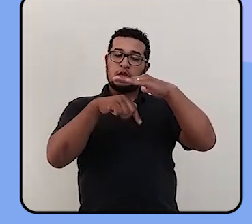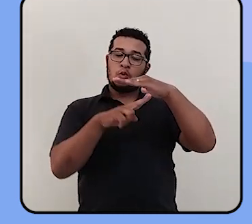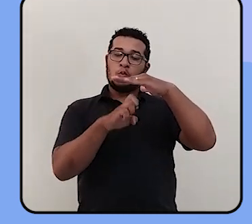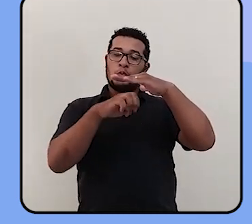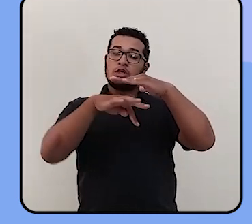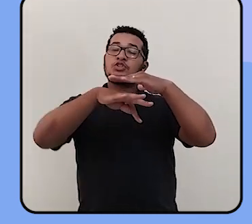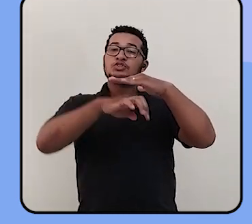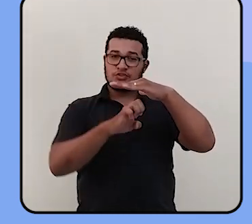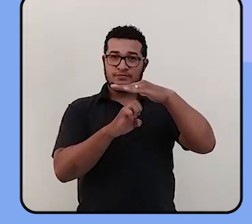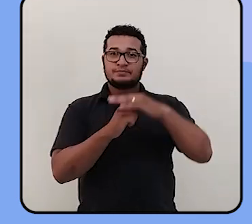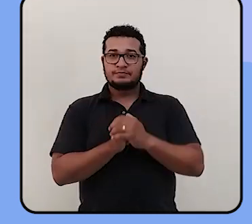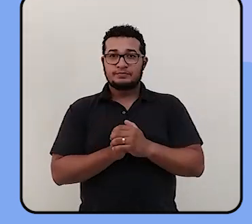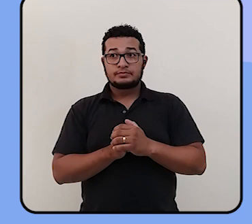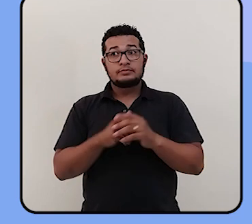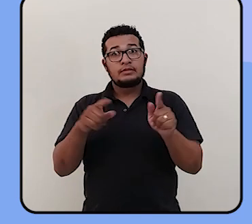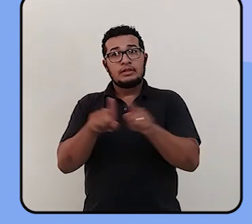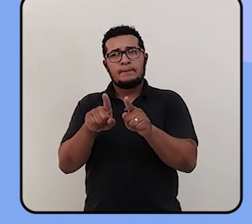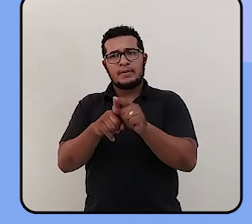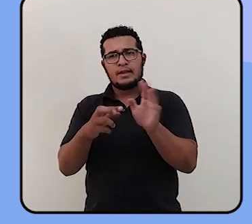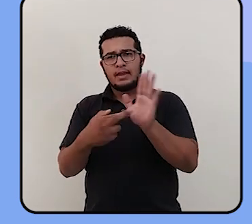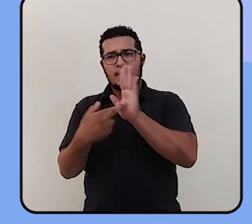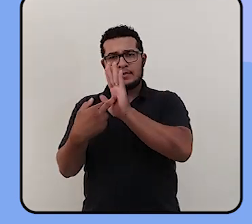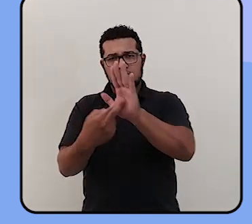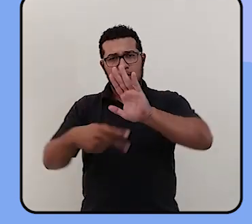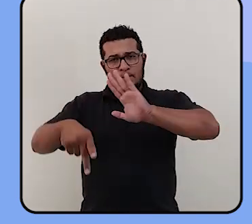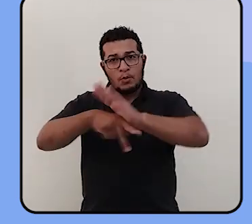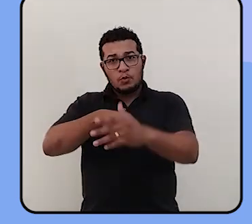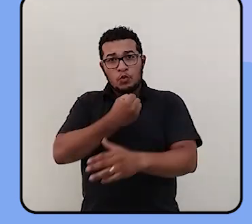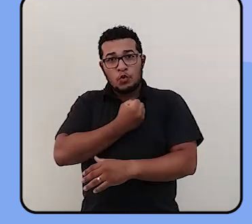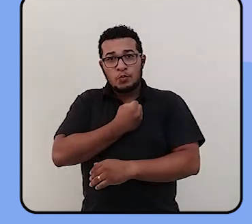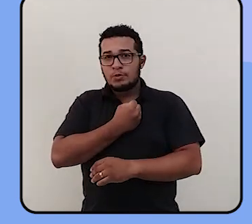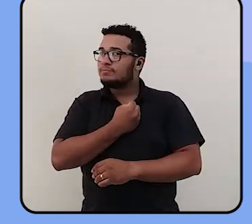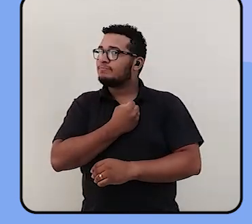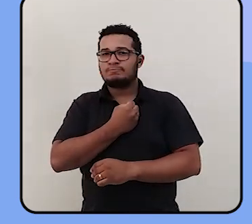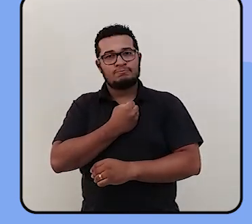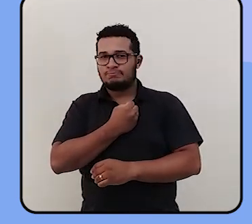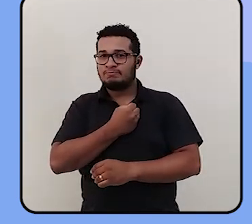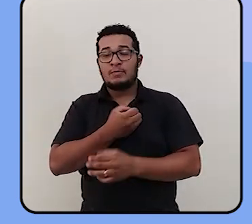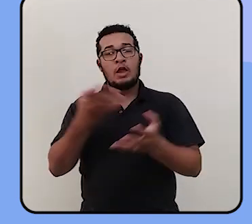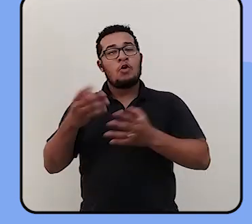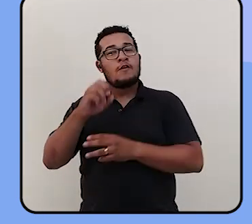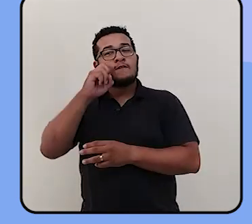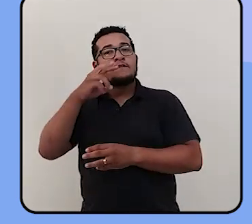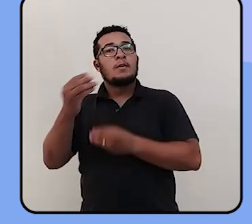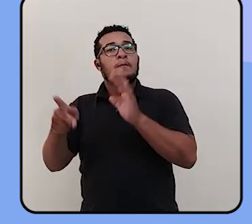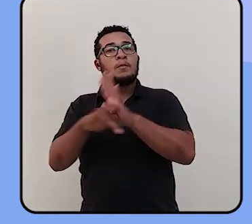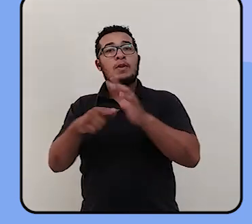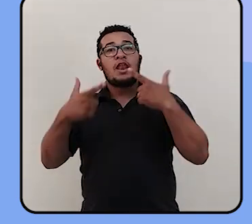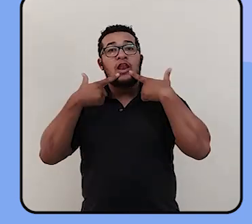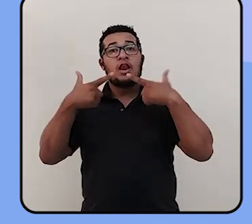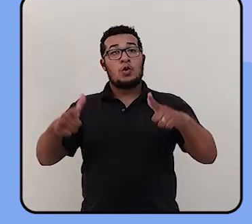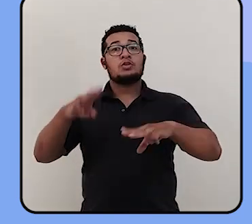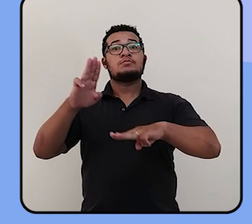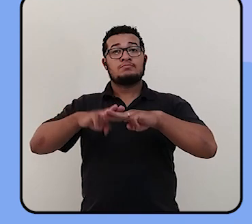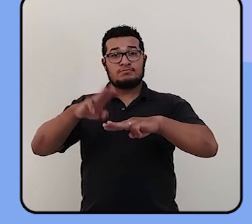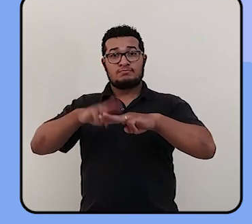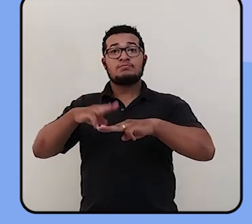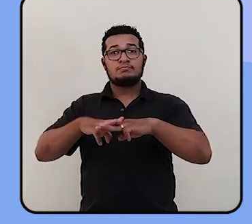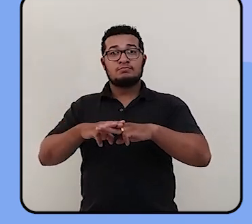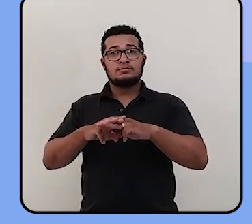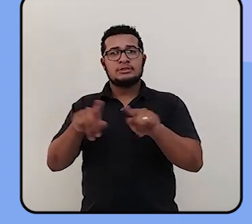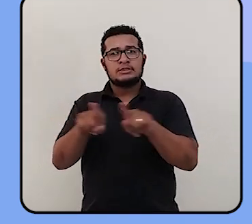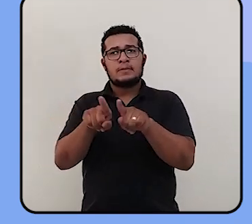você entender é que nós não podemos representar com números. Então, vamos colocar isso aqui na linguagem matemática, vamos